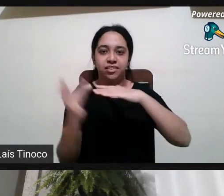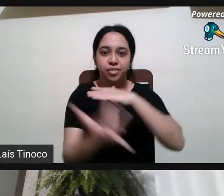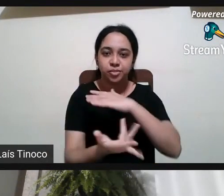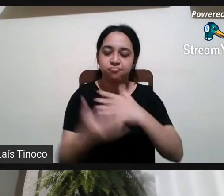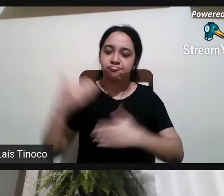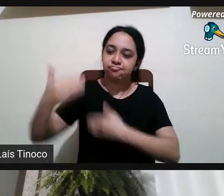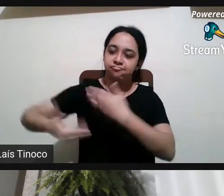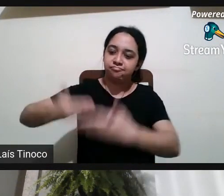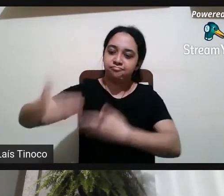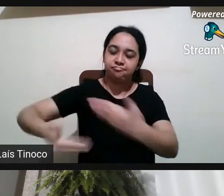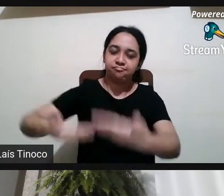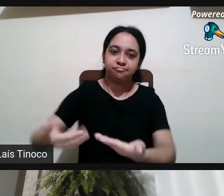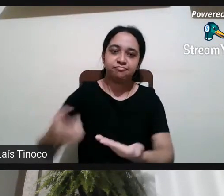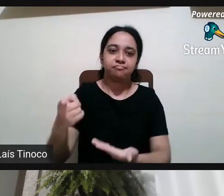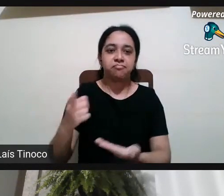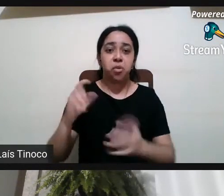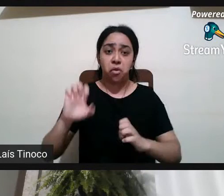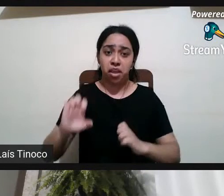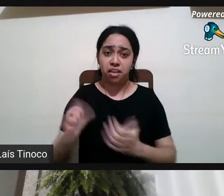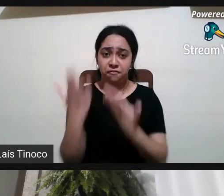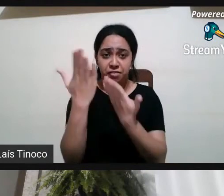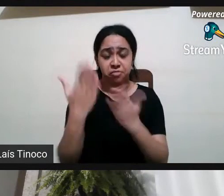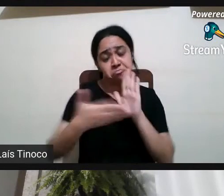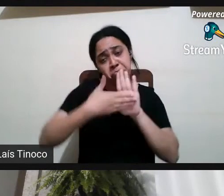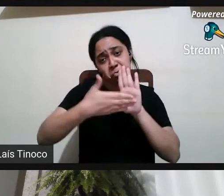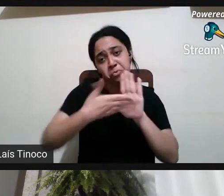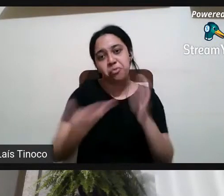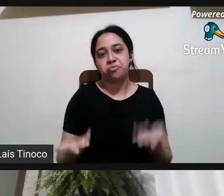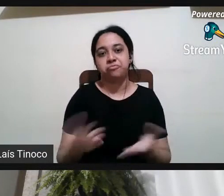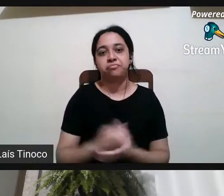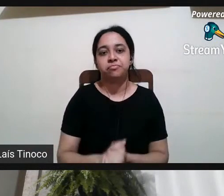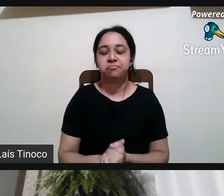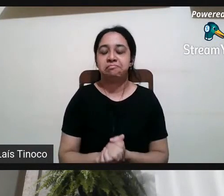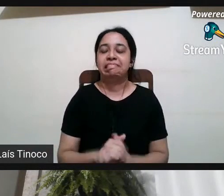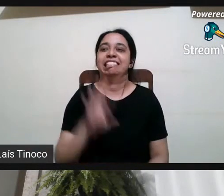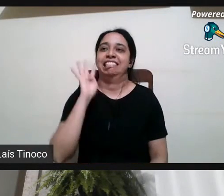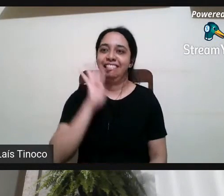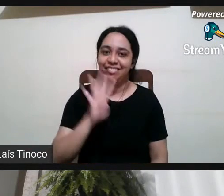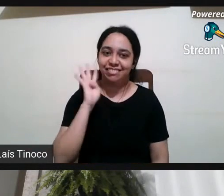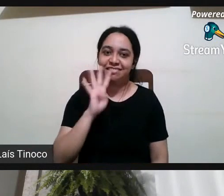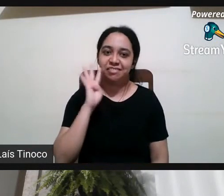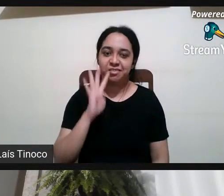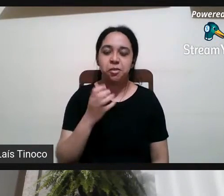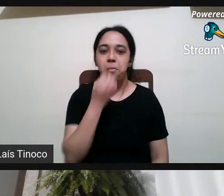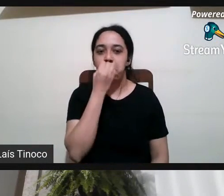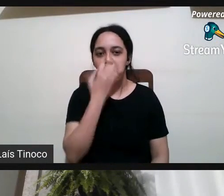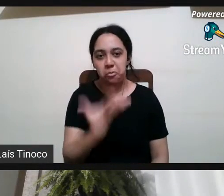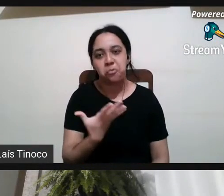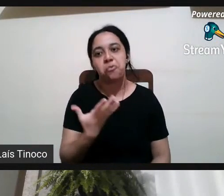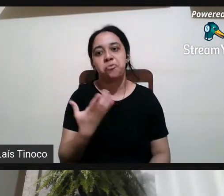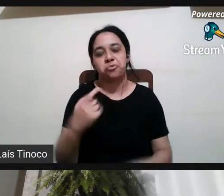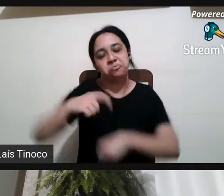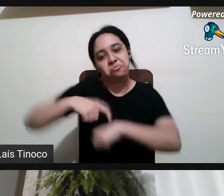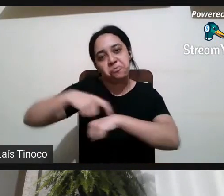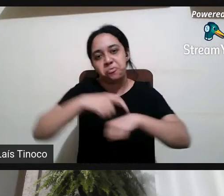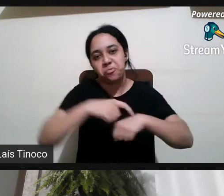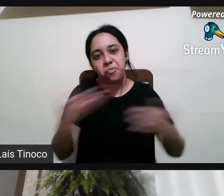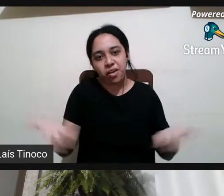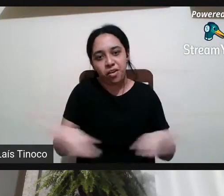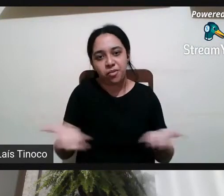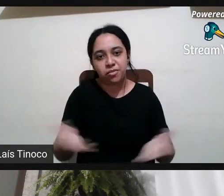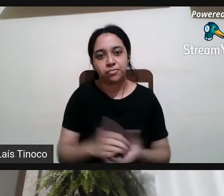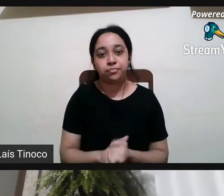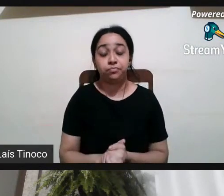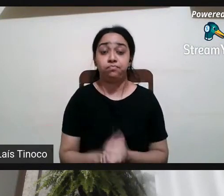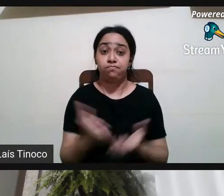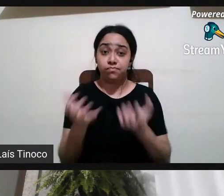a partir desse evento que foi proposto, né? Então, muito legal, muitos frutos aí acontecendo. Queria